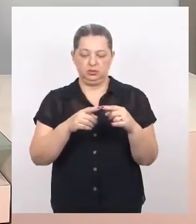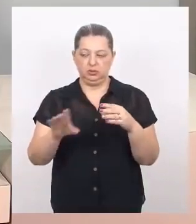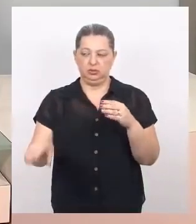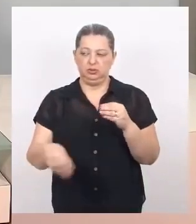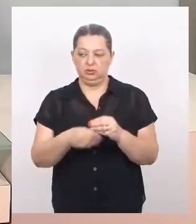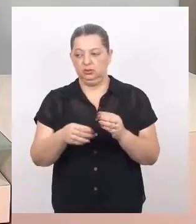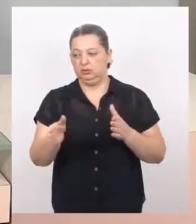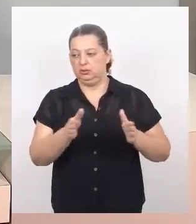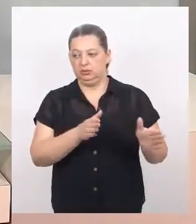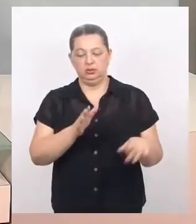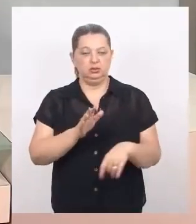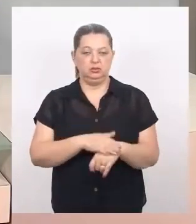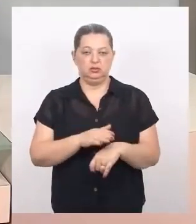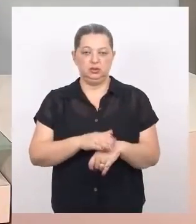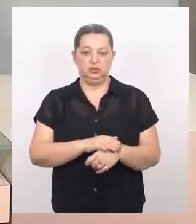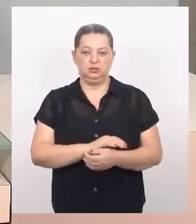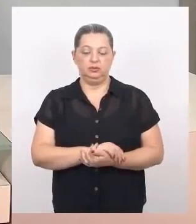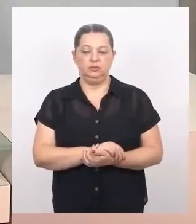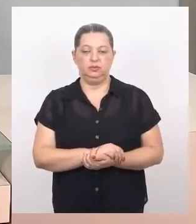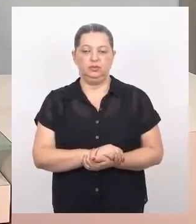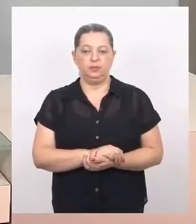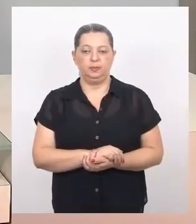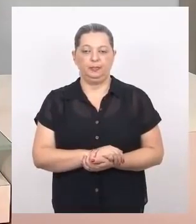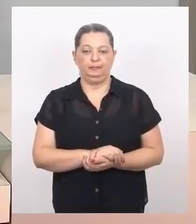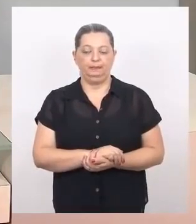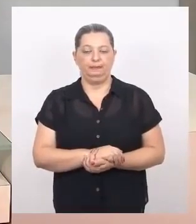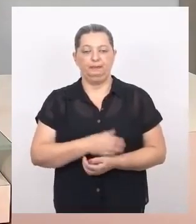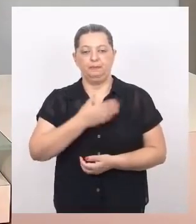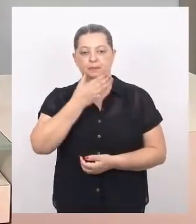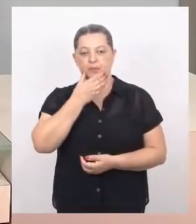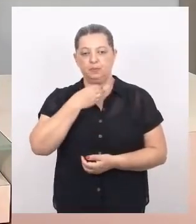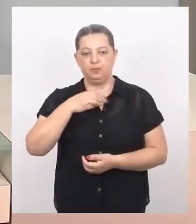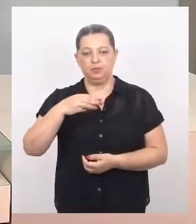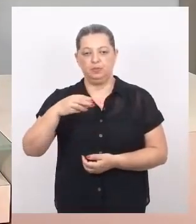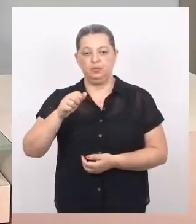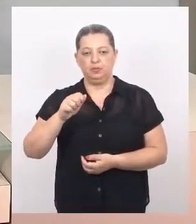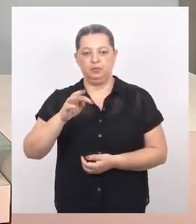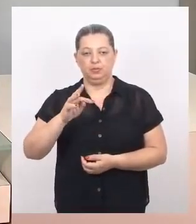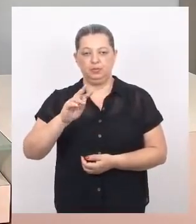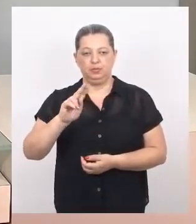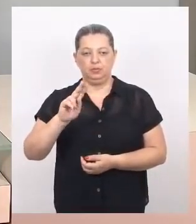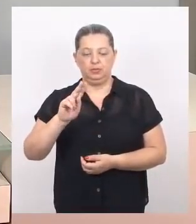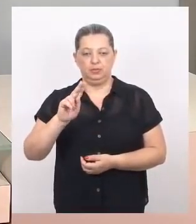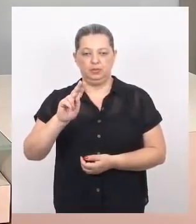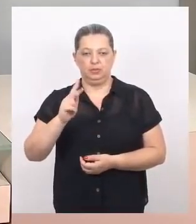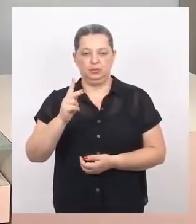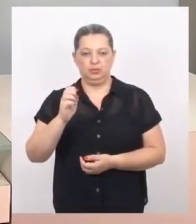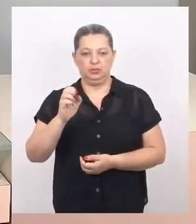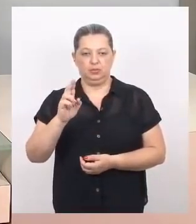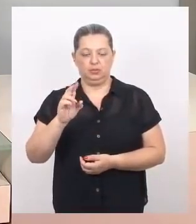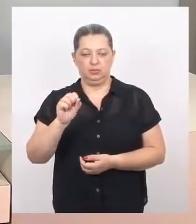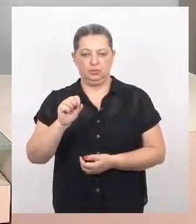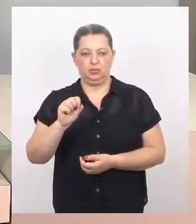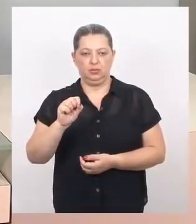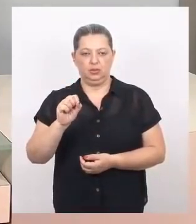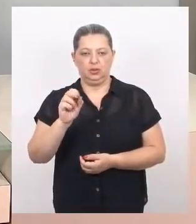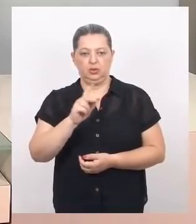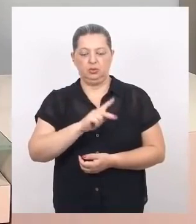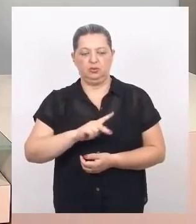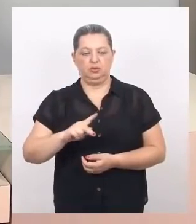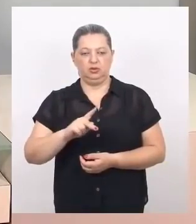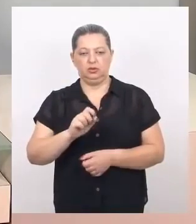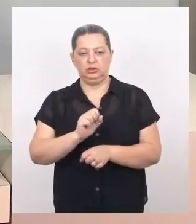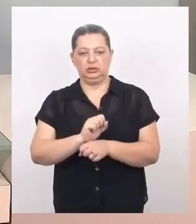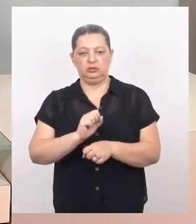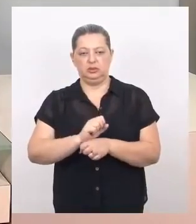estiver realizando. O Matheus fez uma pergunta em relação a um professor que está aguardando a aposentadoria.